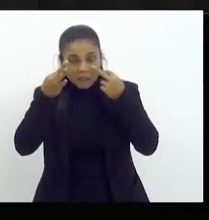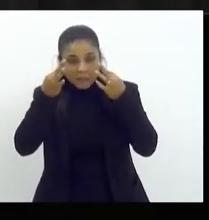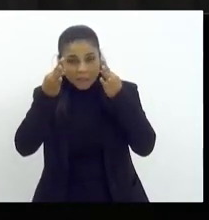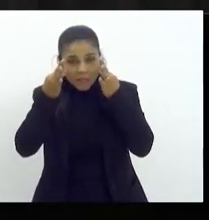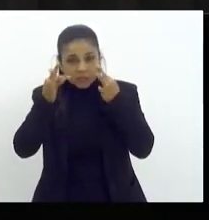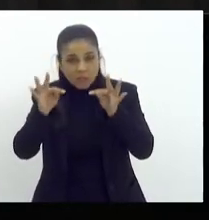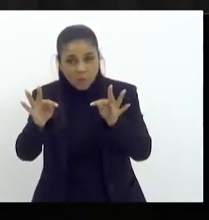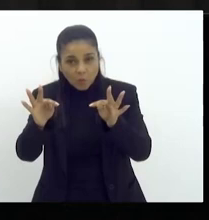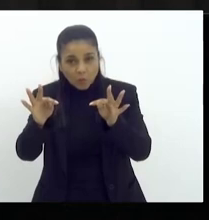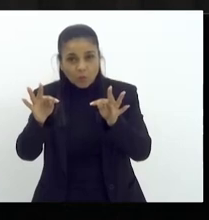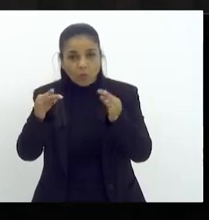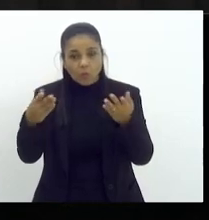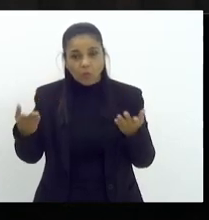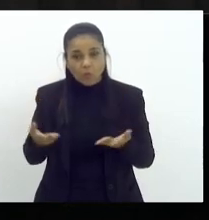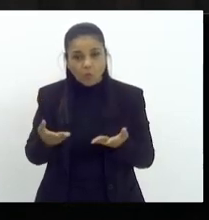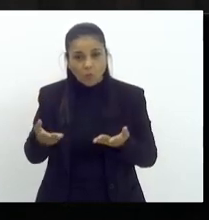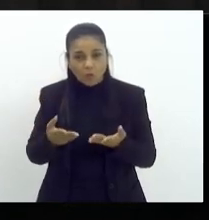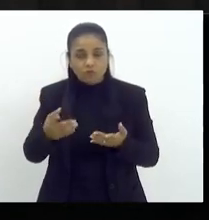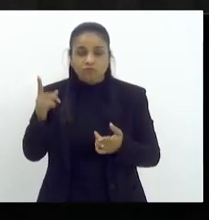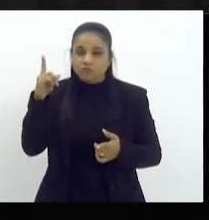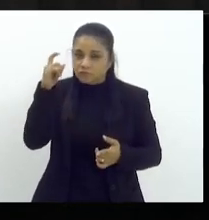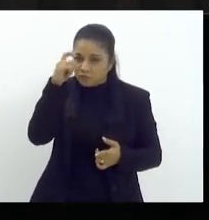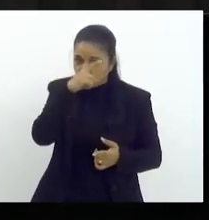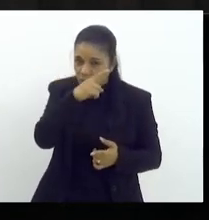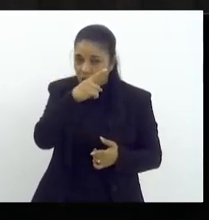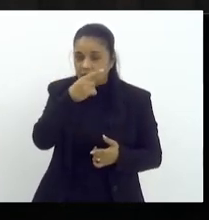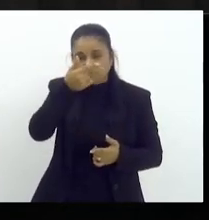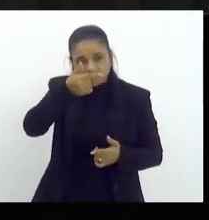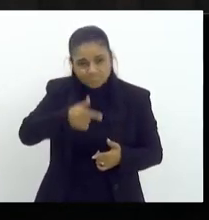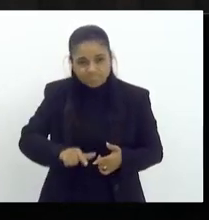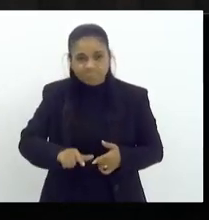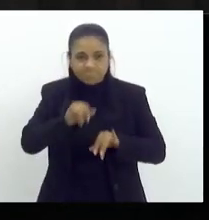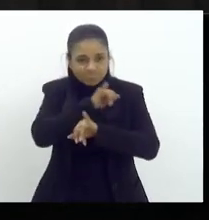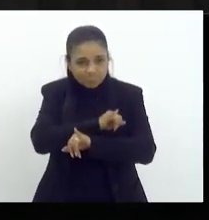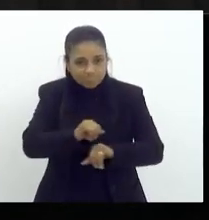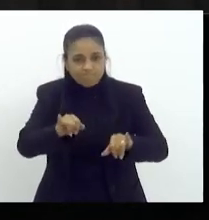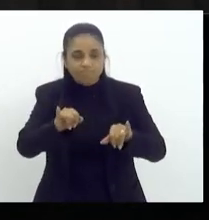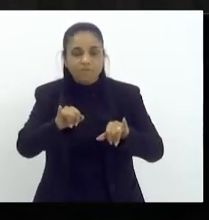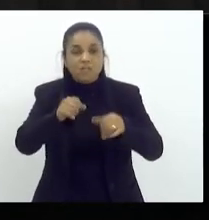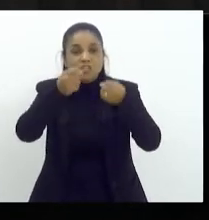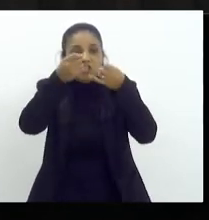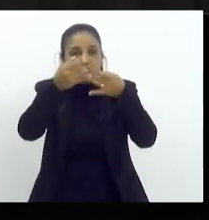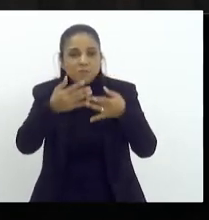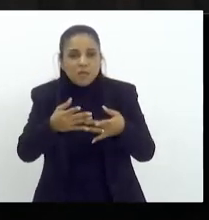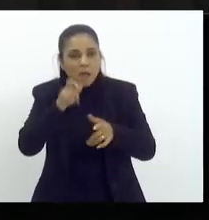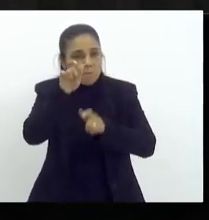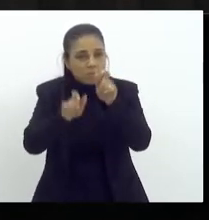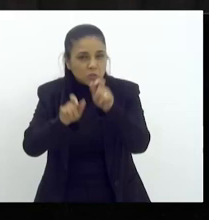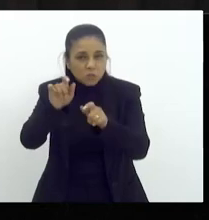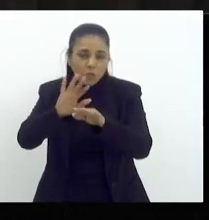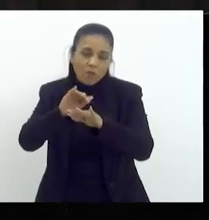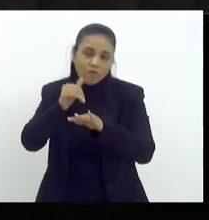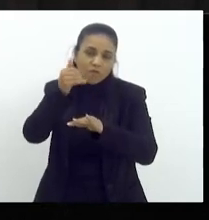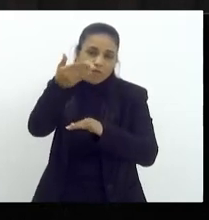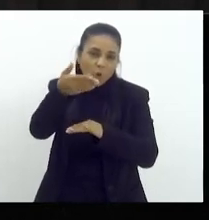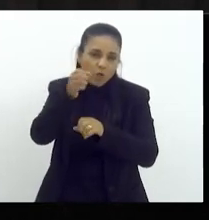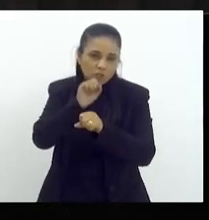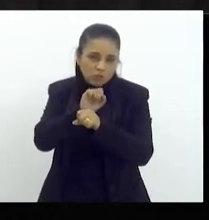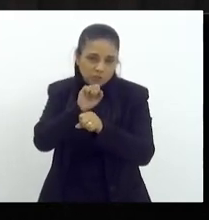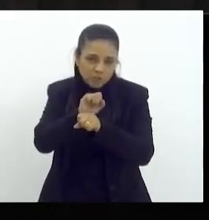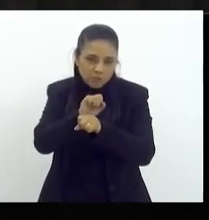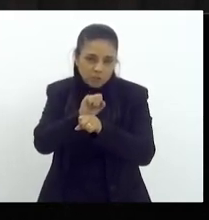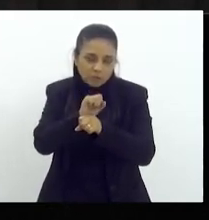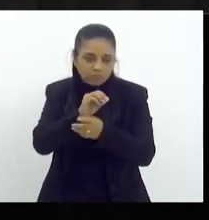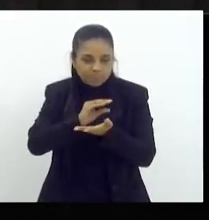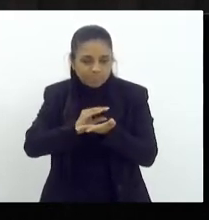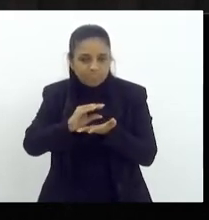aqui hoje e volta a dizer muita dificuldade para explicar isso para qualquer pessoa que esteja aí fora porque que foi negado